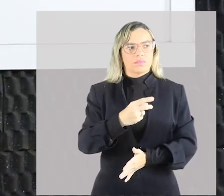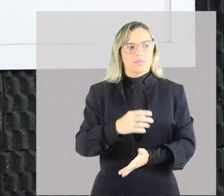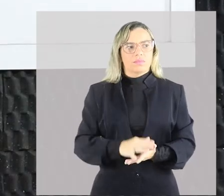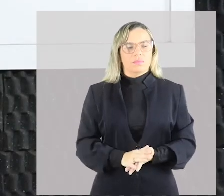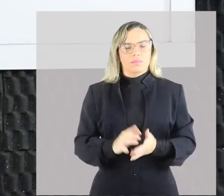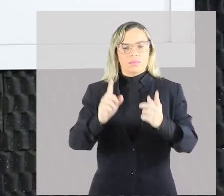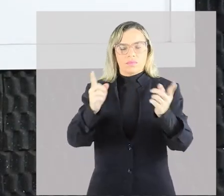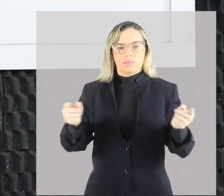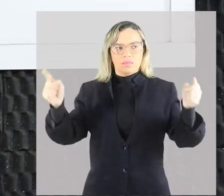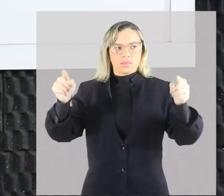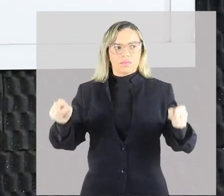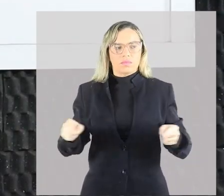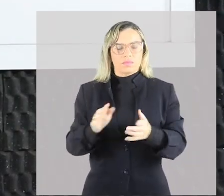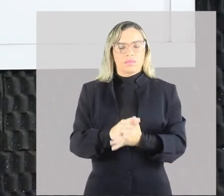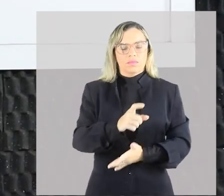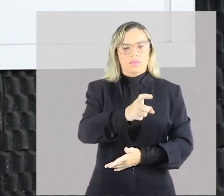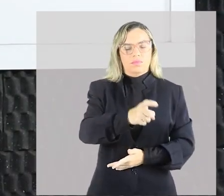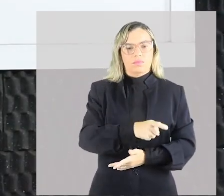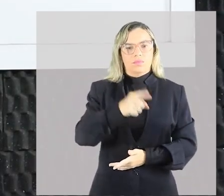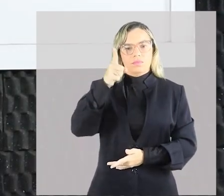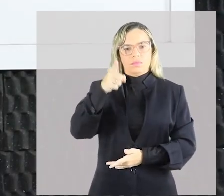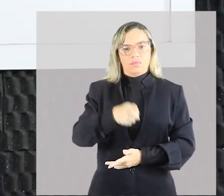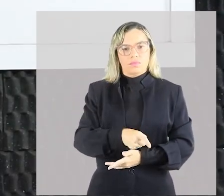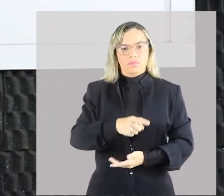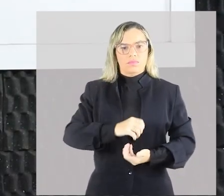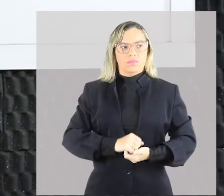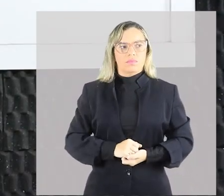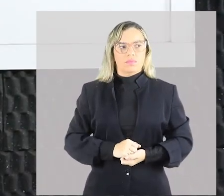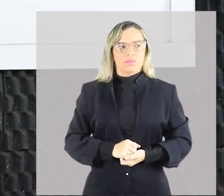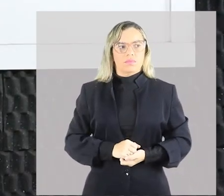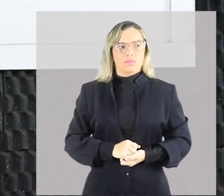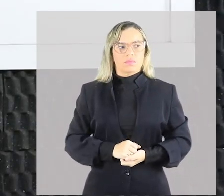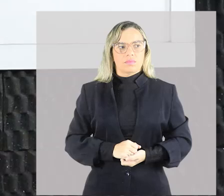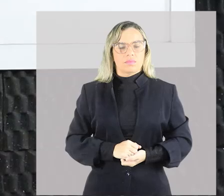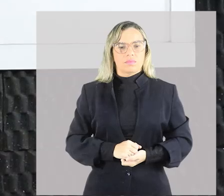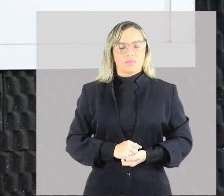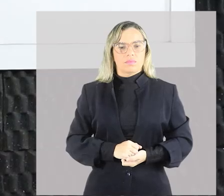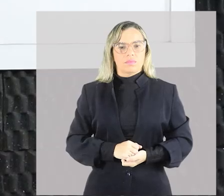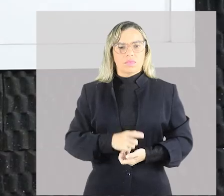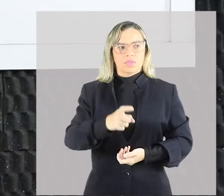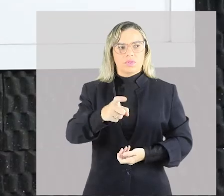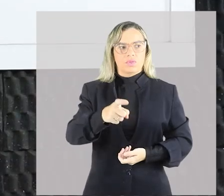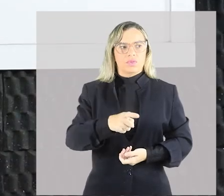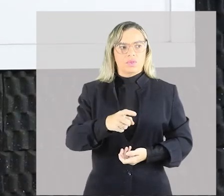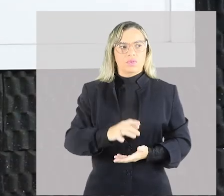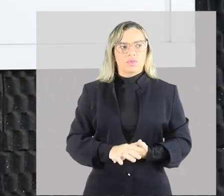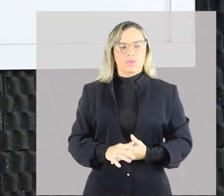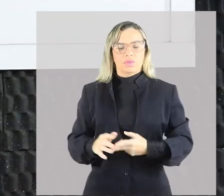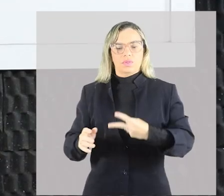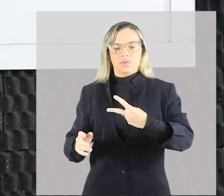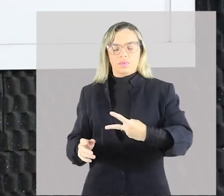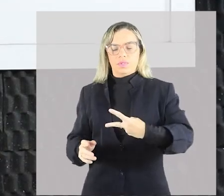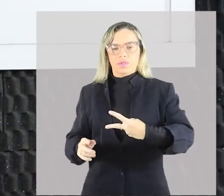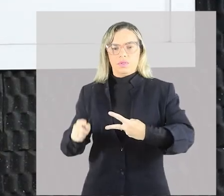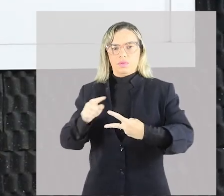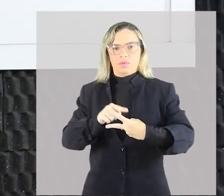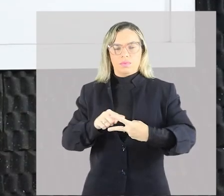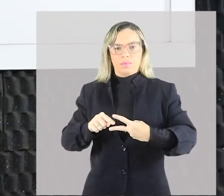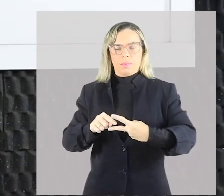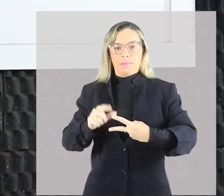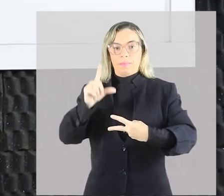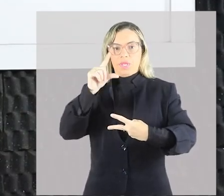x, tal que x é menor do que 10.